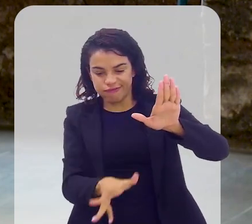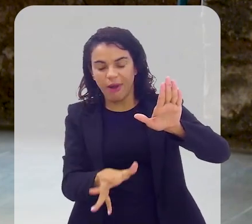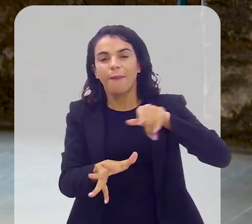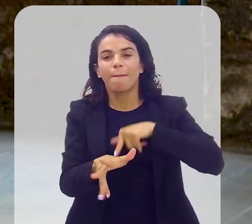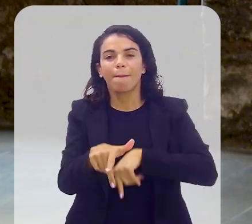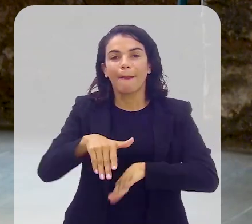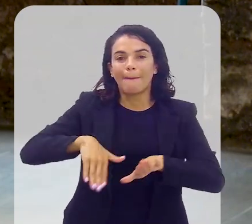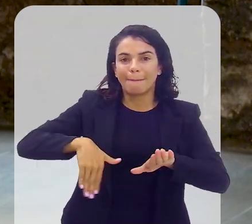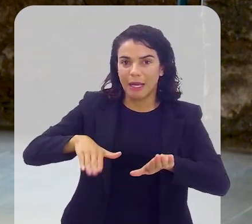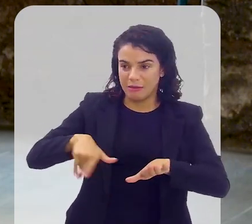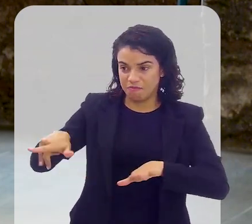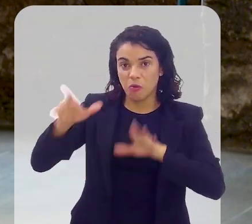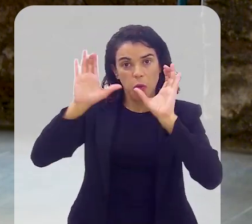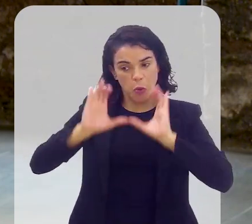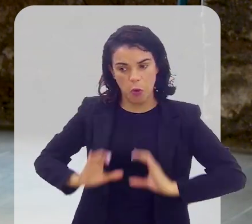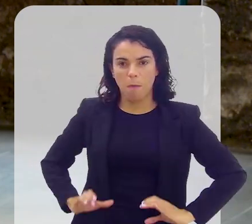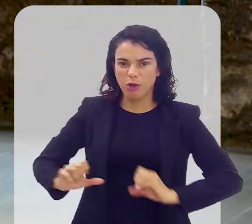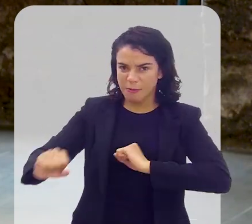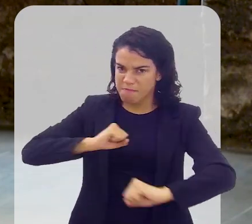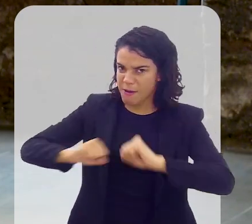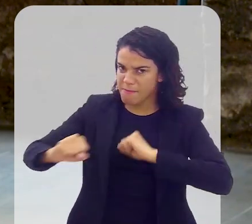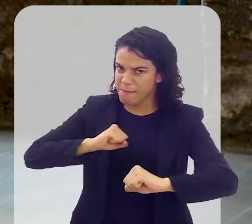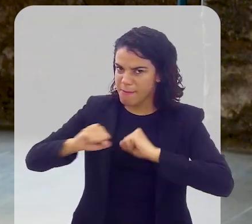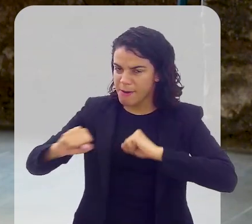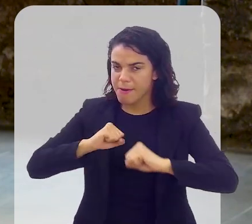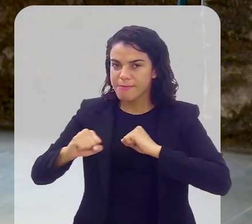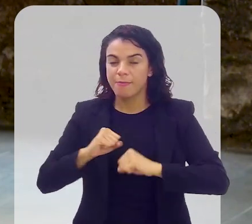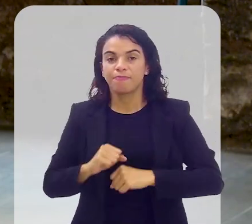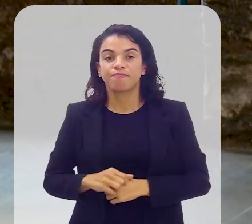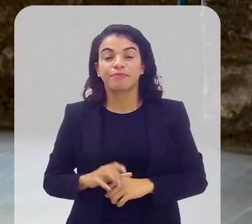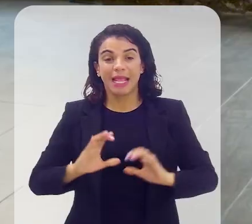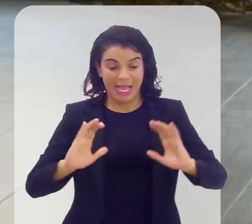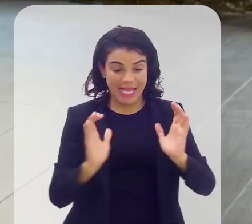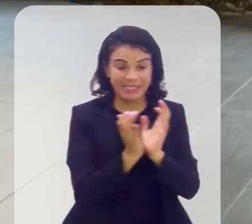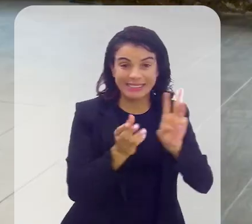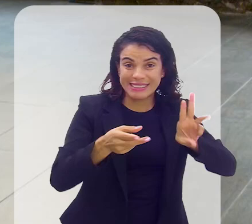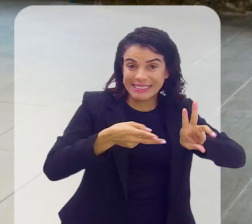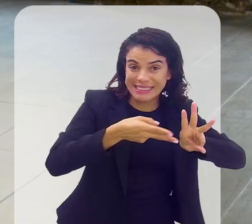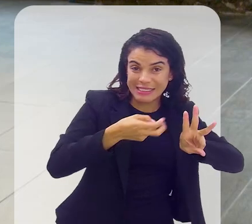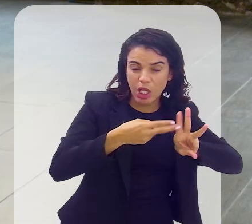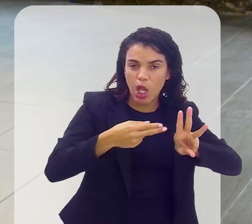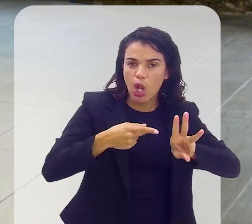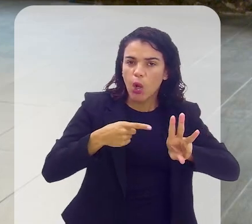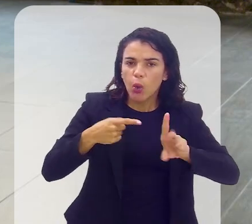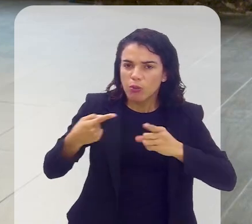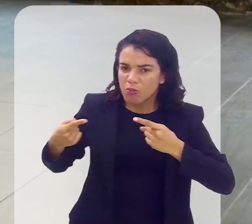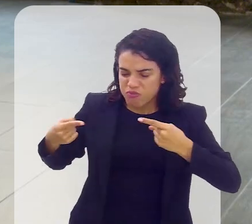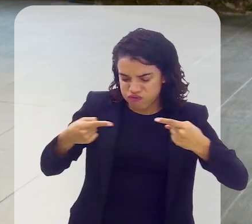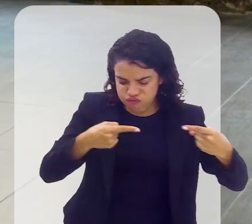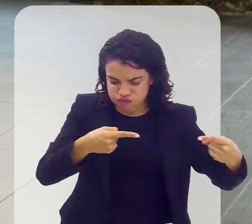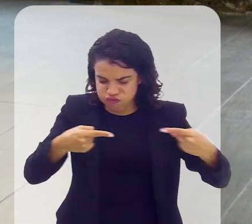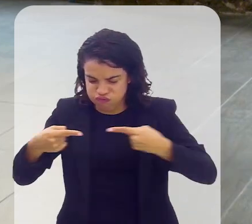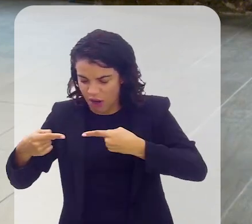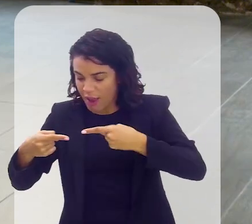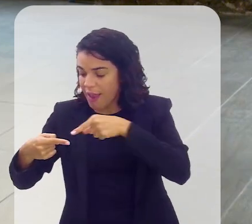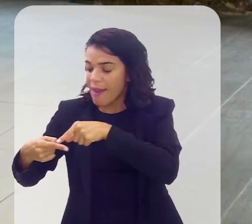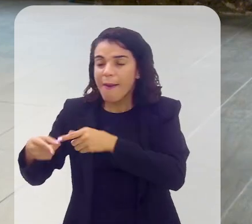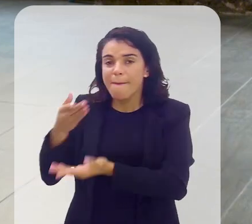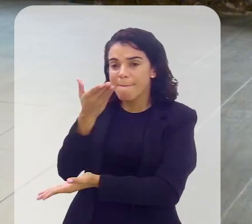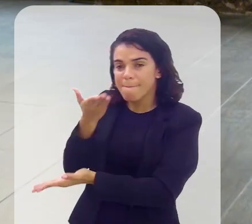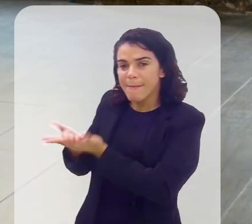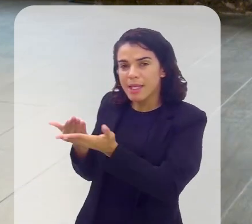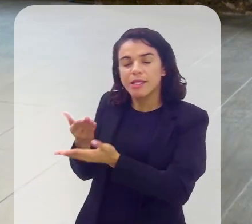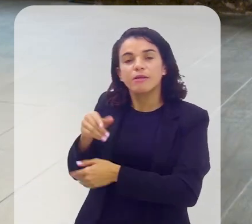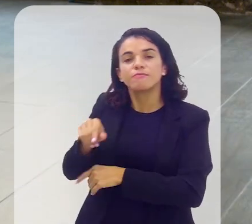conta desse comportamento guerreiro dos povos Tupinambá. Quando essas tribos Tupiniquim lutavam contra os Tupinambá e